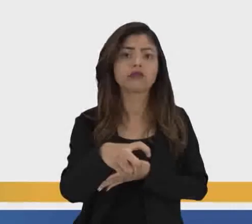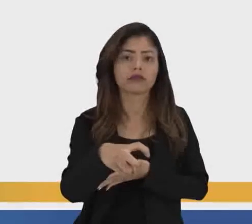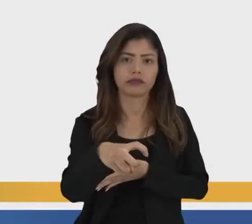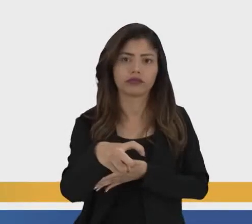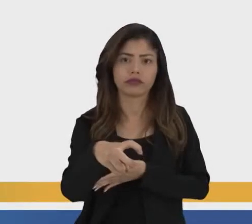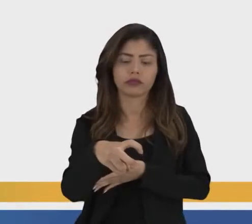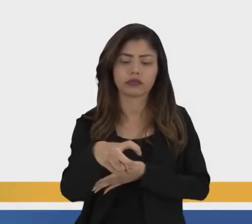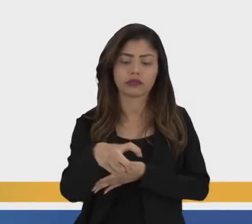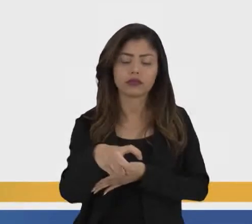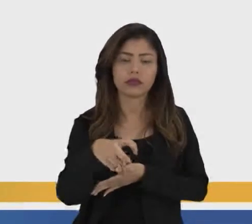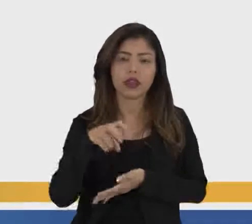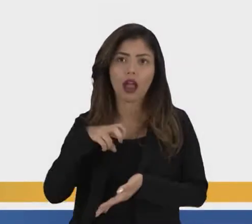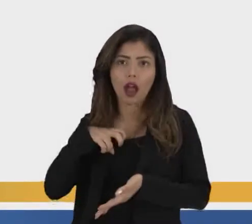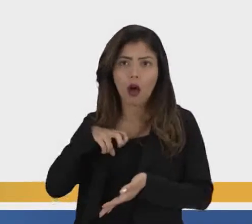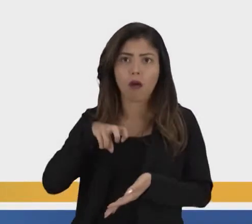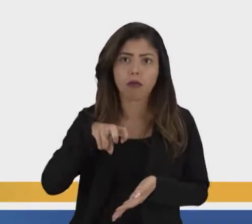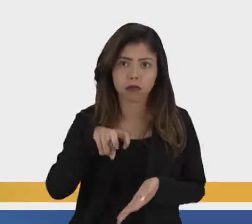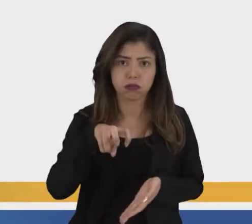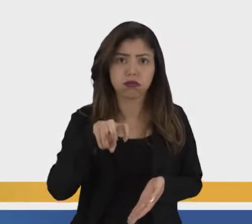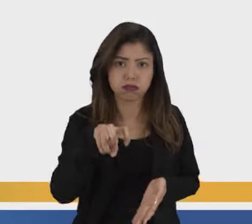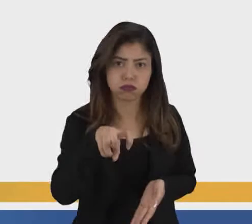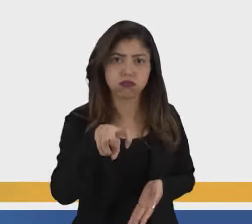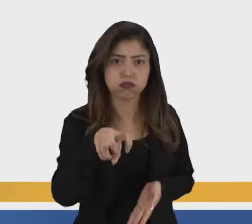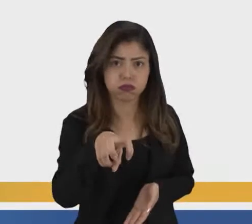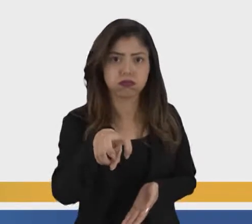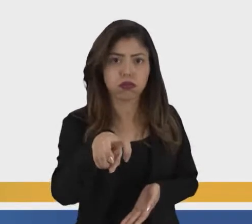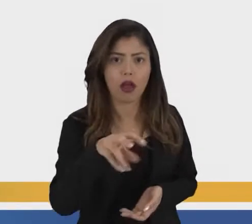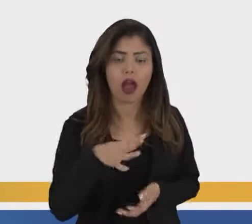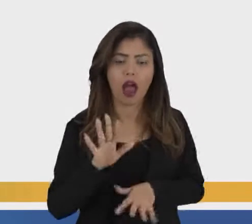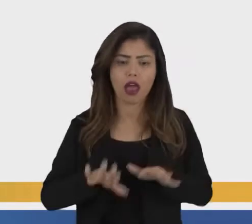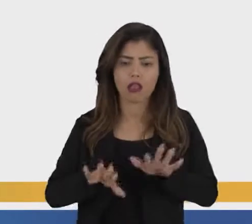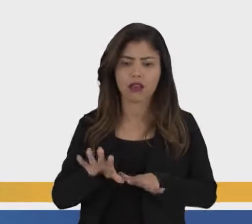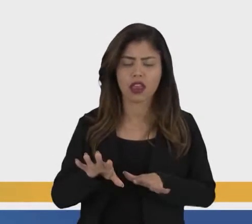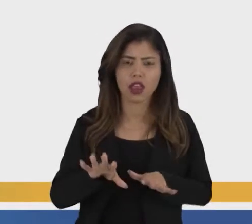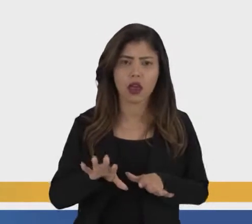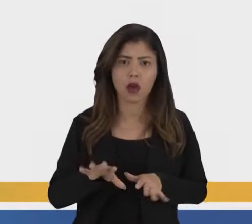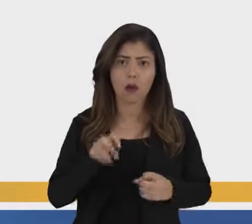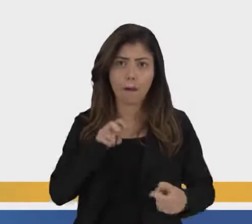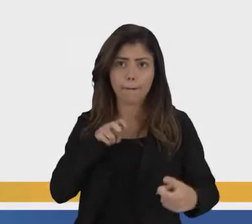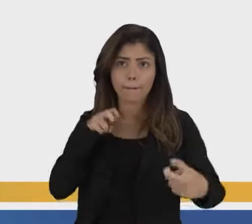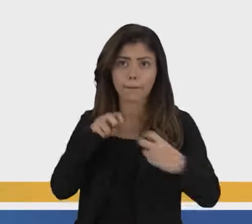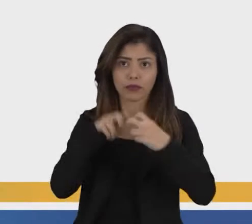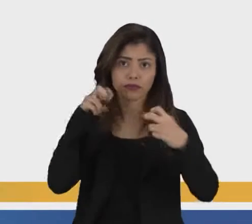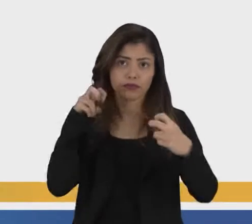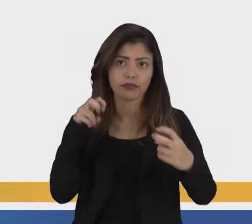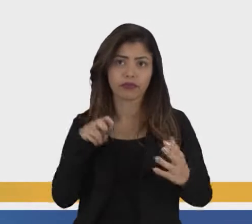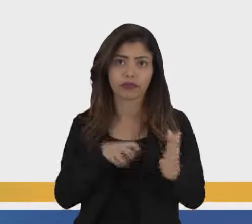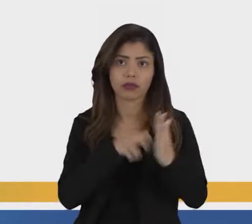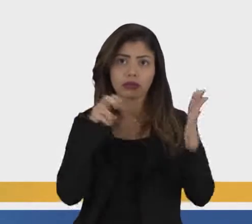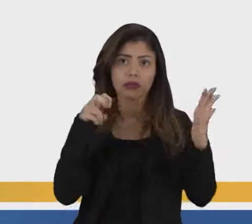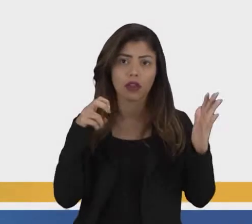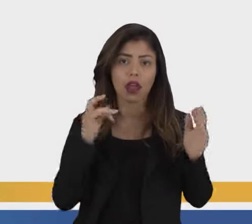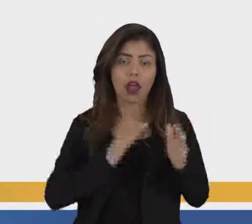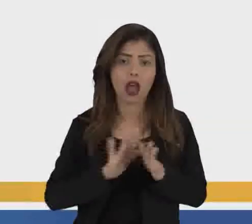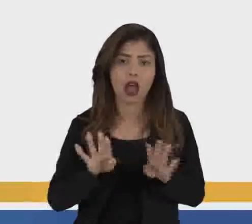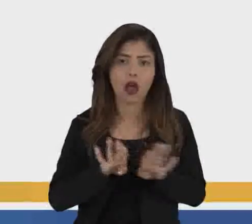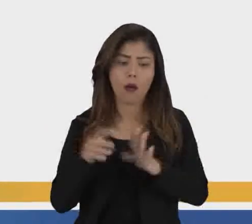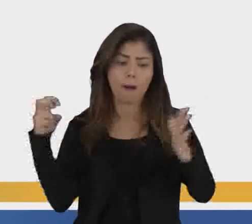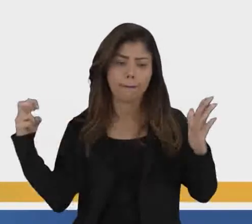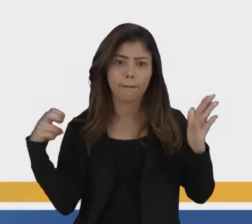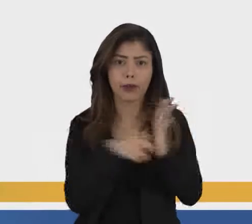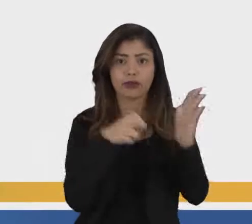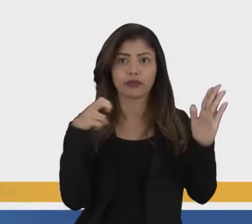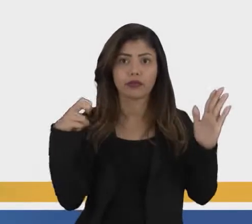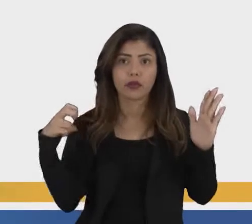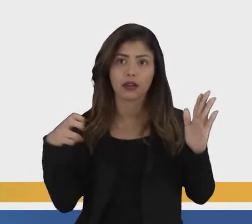alta velocidade, em linha reta, você acompanha a velocidade desse veículo. De repente, numa colisão,